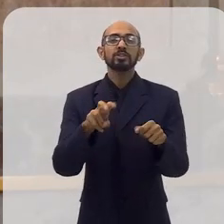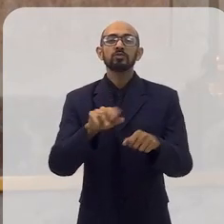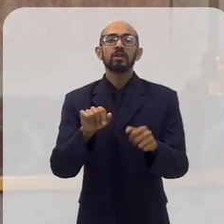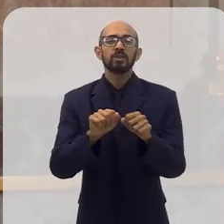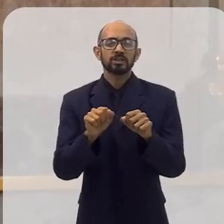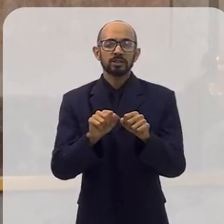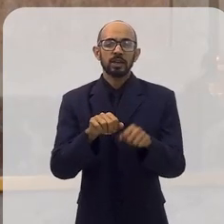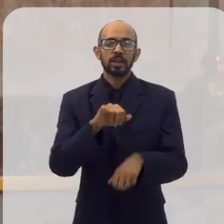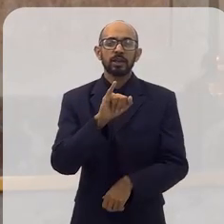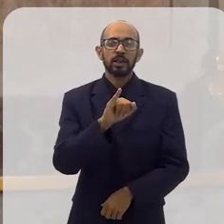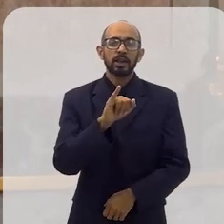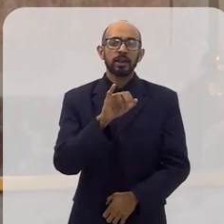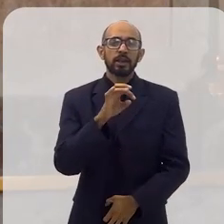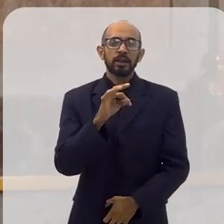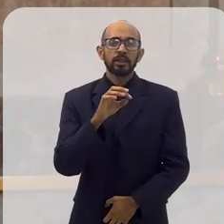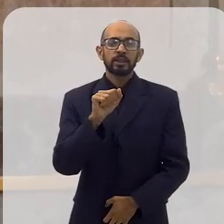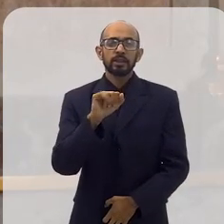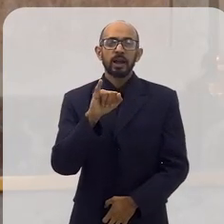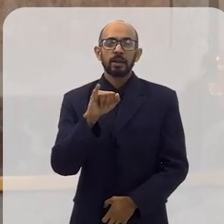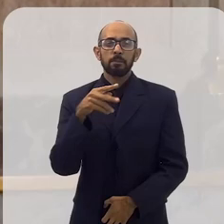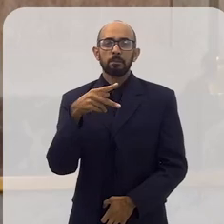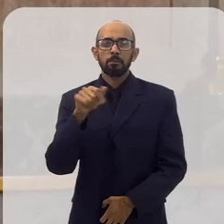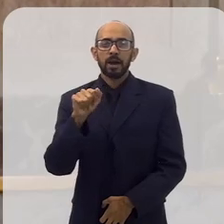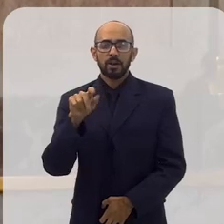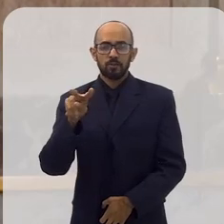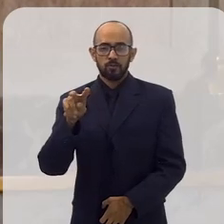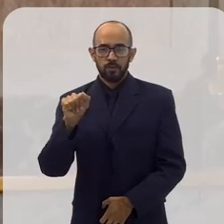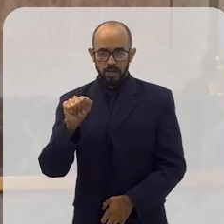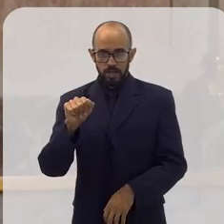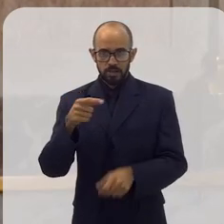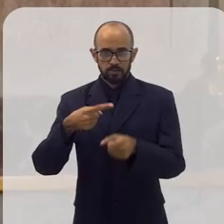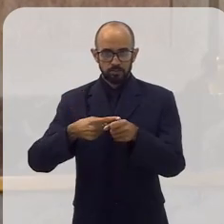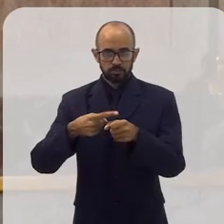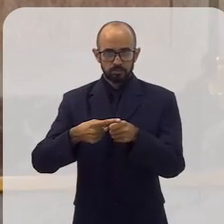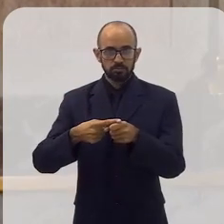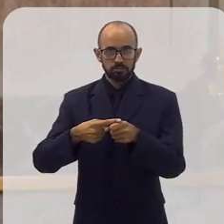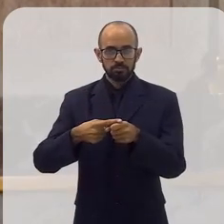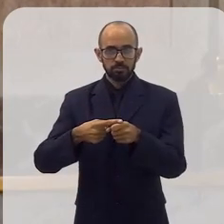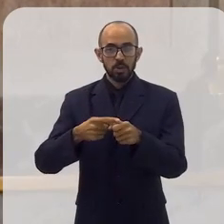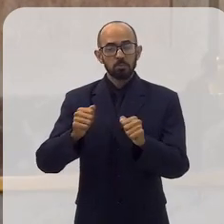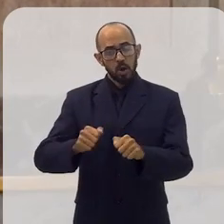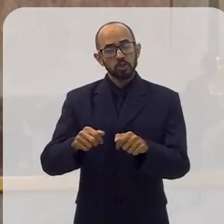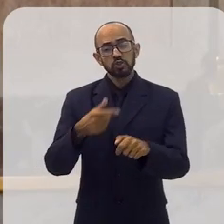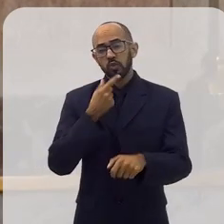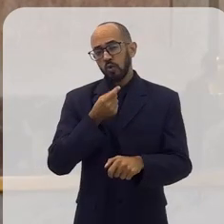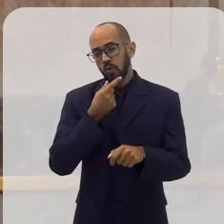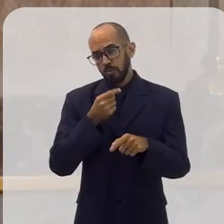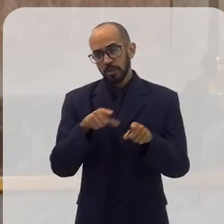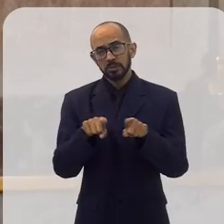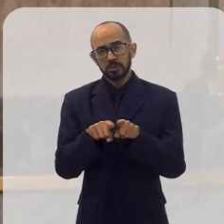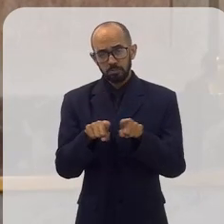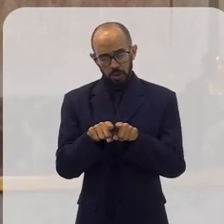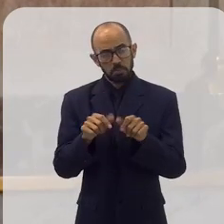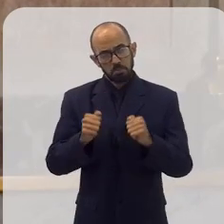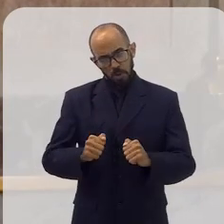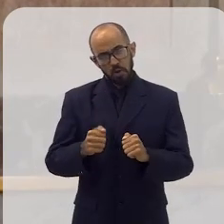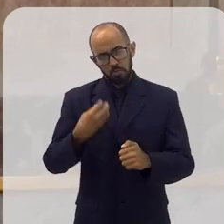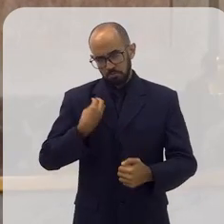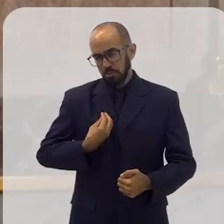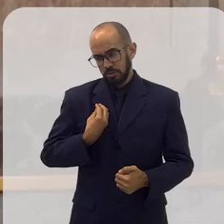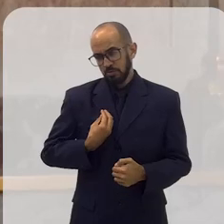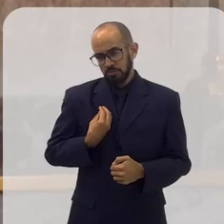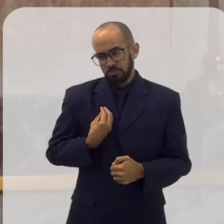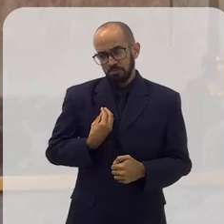em Itaipava, se Deus quiser. Aí já podem também, os homens também, podem